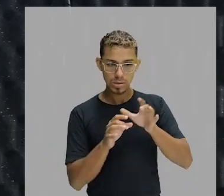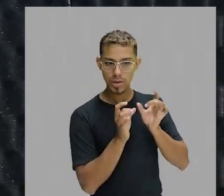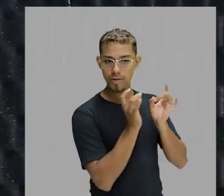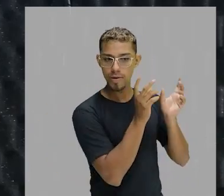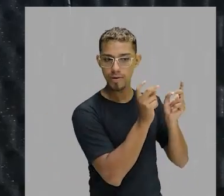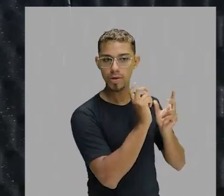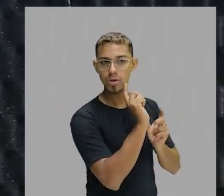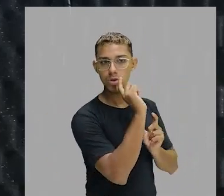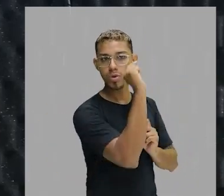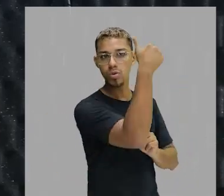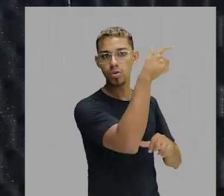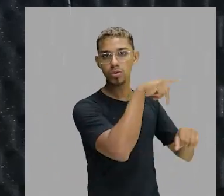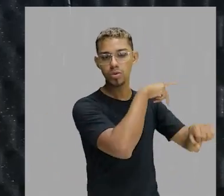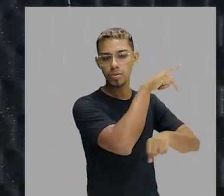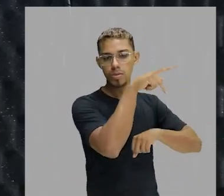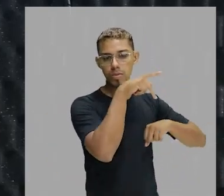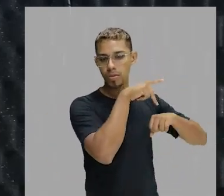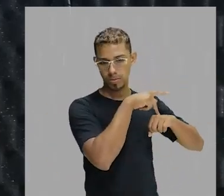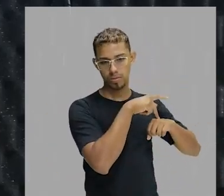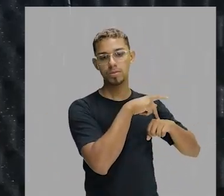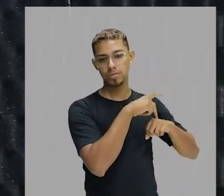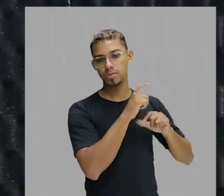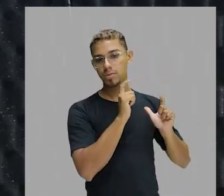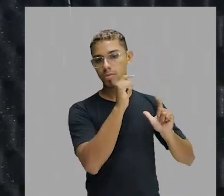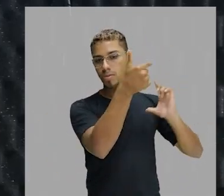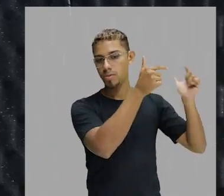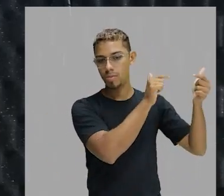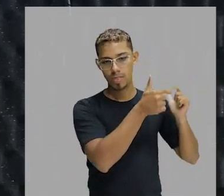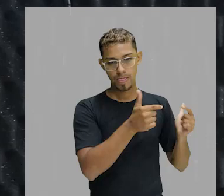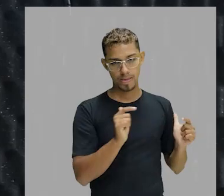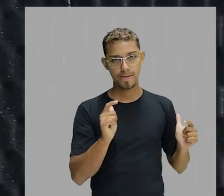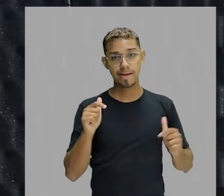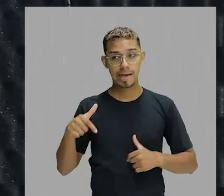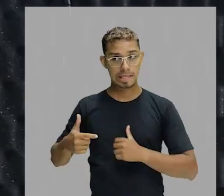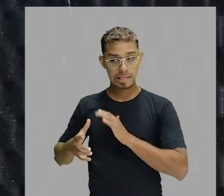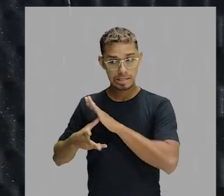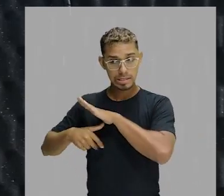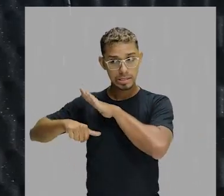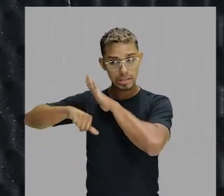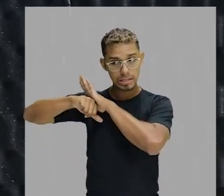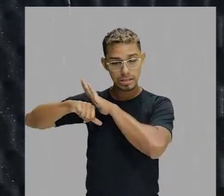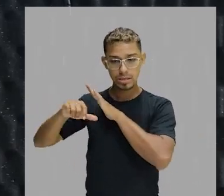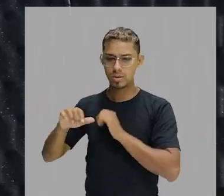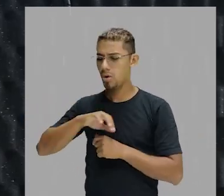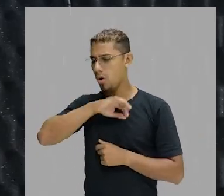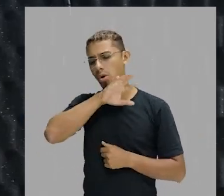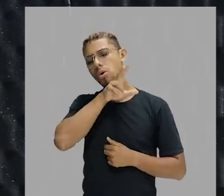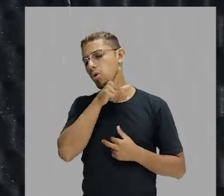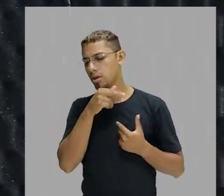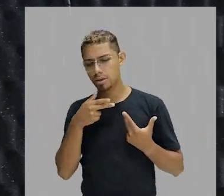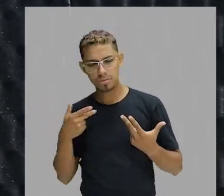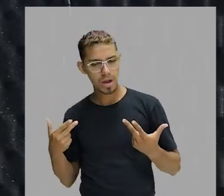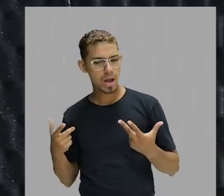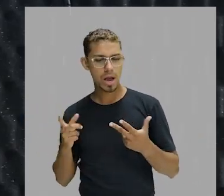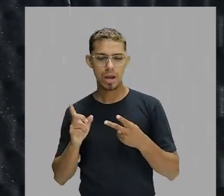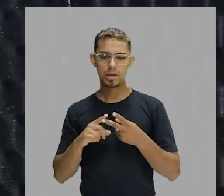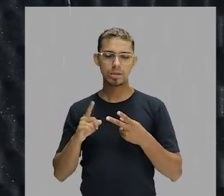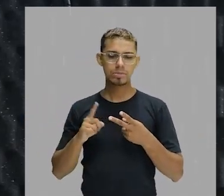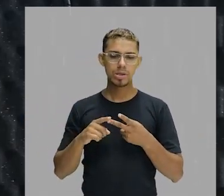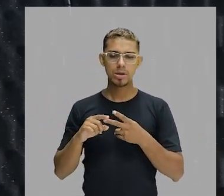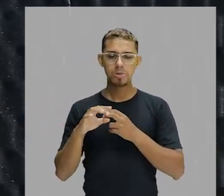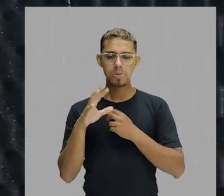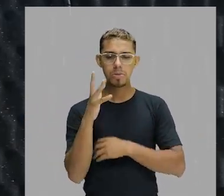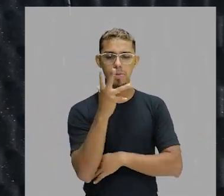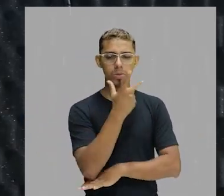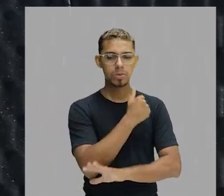legal para serem vendidas em outras localidades, tá certo? E não apenas animais, mas também espécies vegetais,